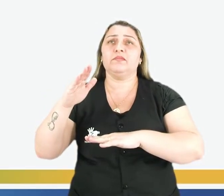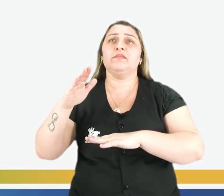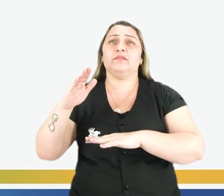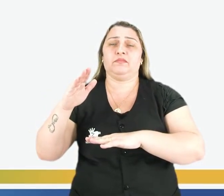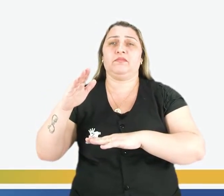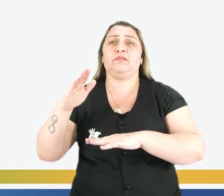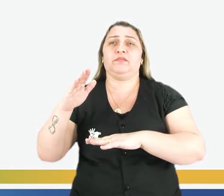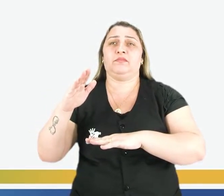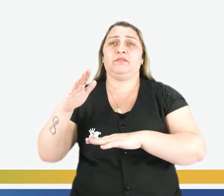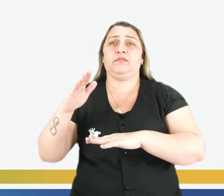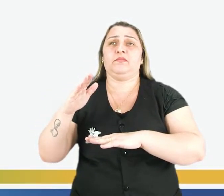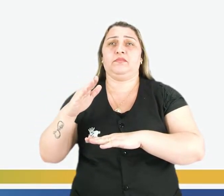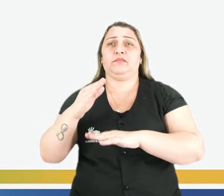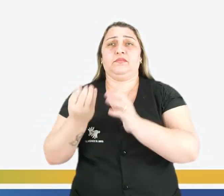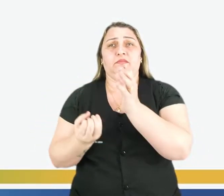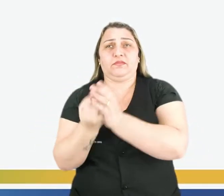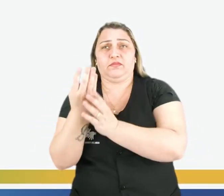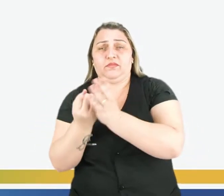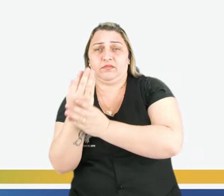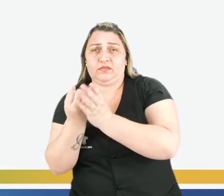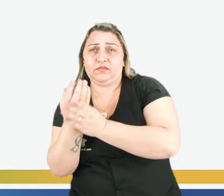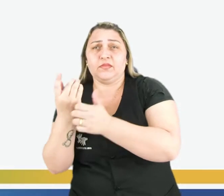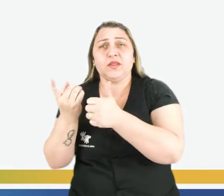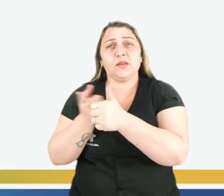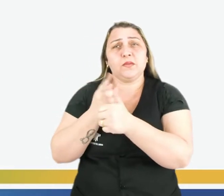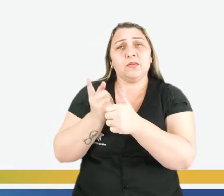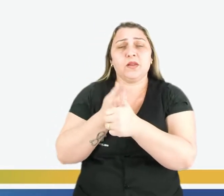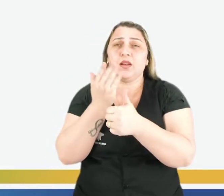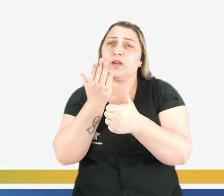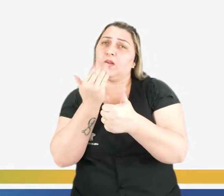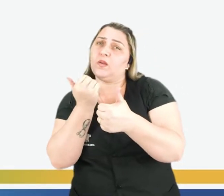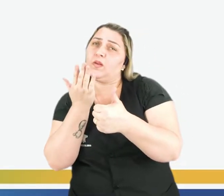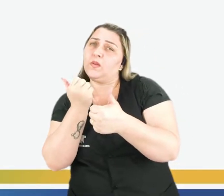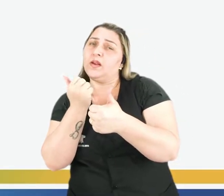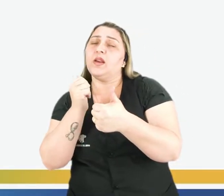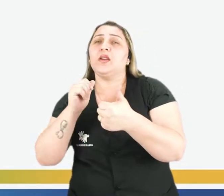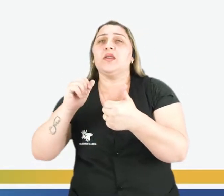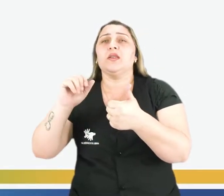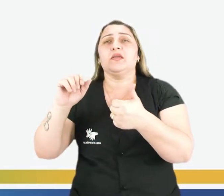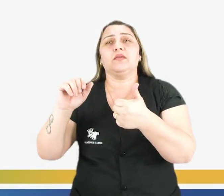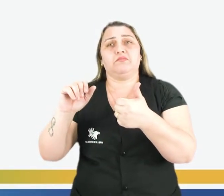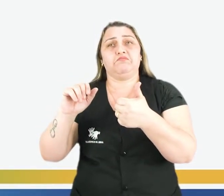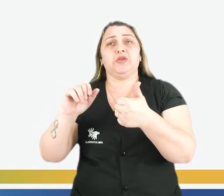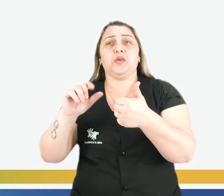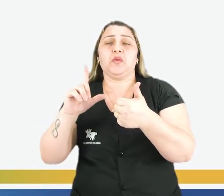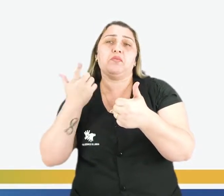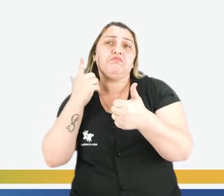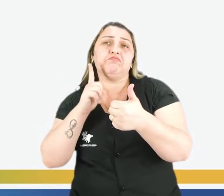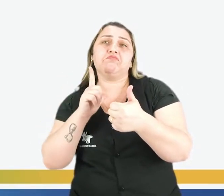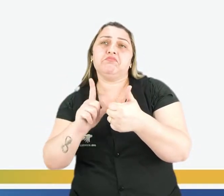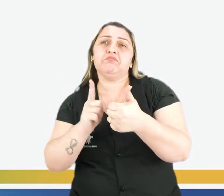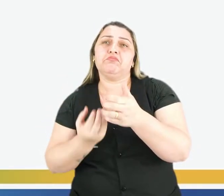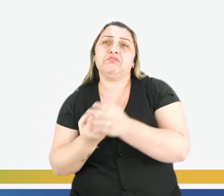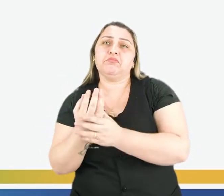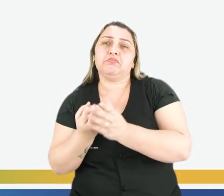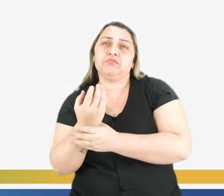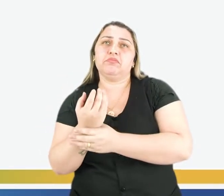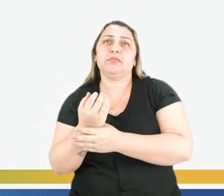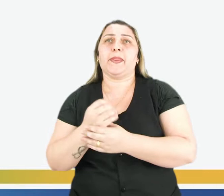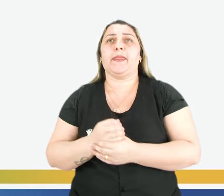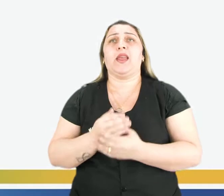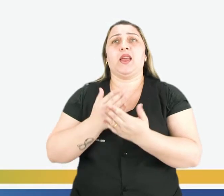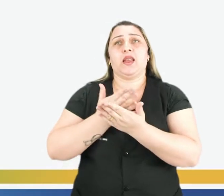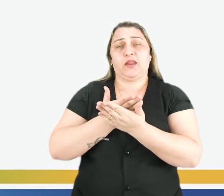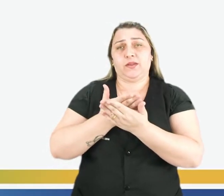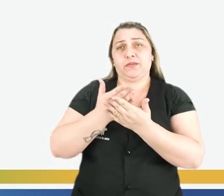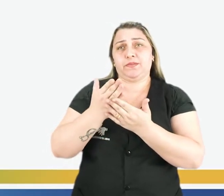majoritariamente dos produtores. São os primeiros a se alimentarem de algo além do que conseguem produzir,